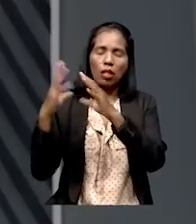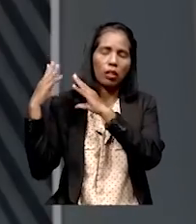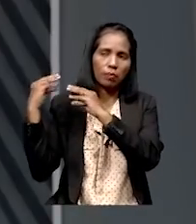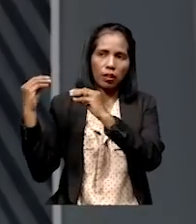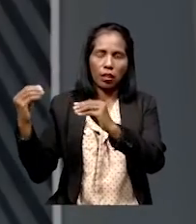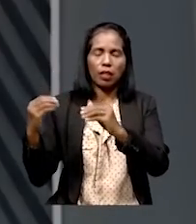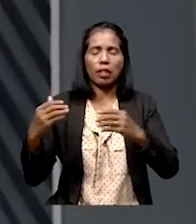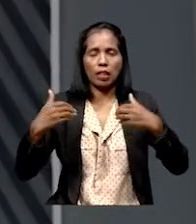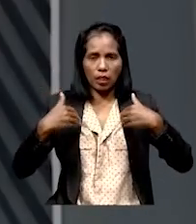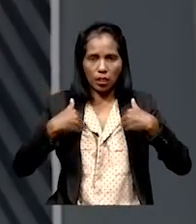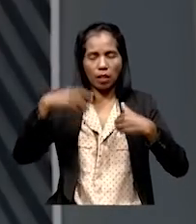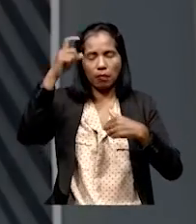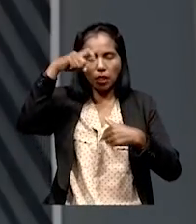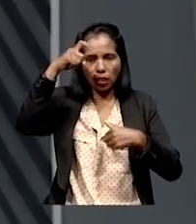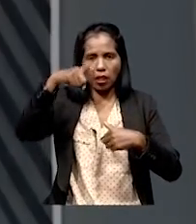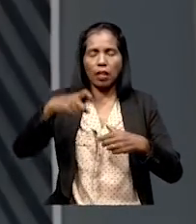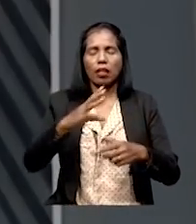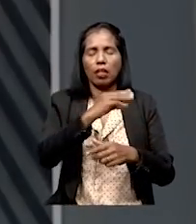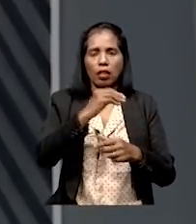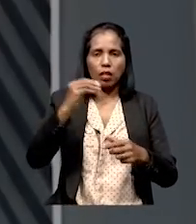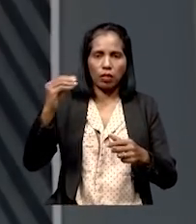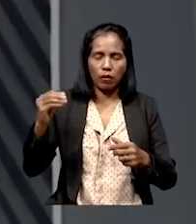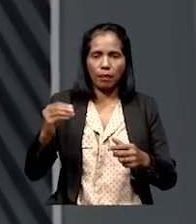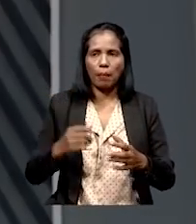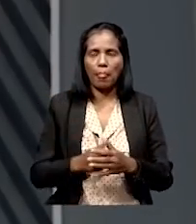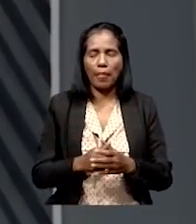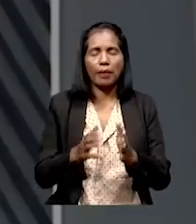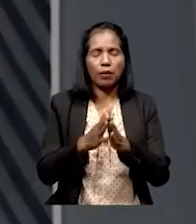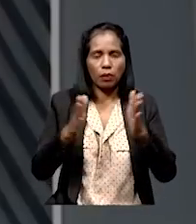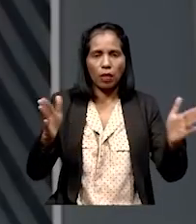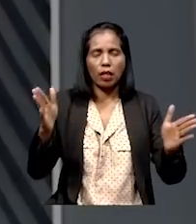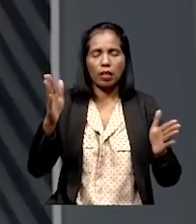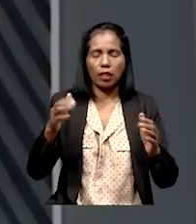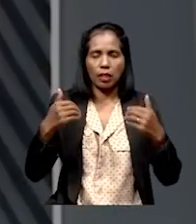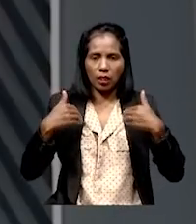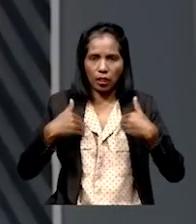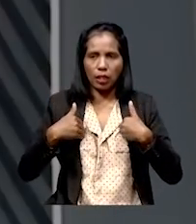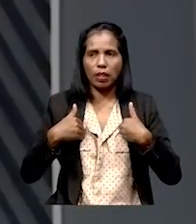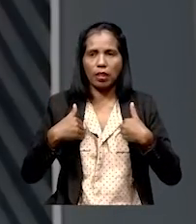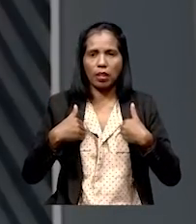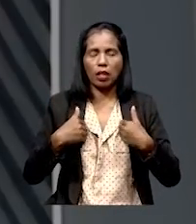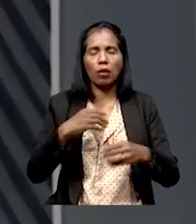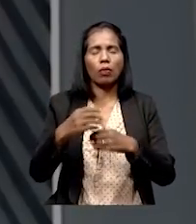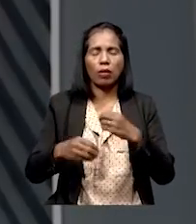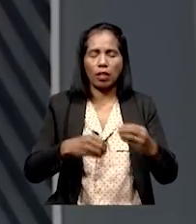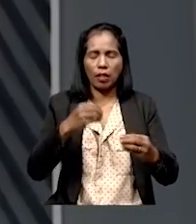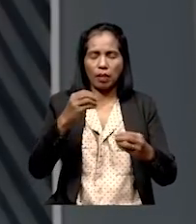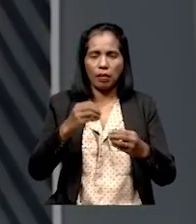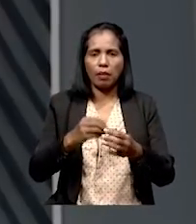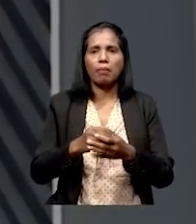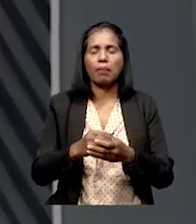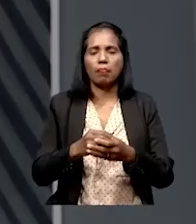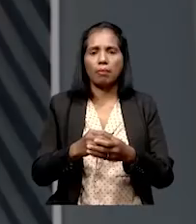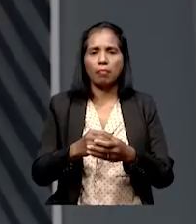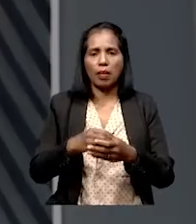a capacidade na BEMACA Luan e a área de diplomacia na BEMACA. E